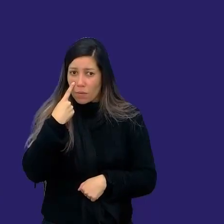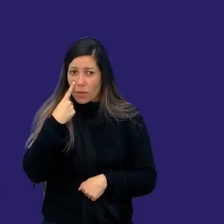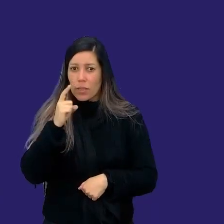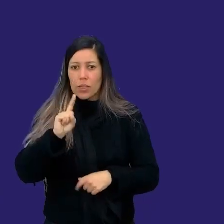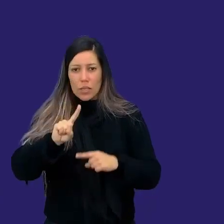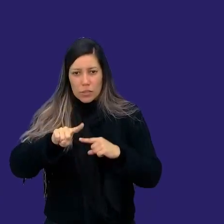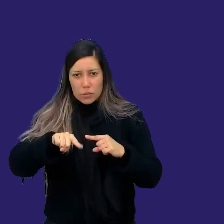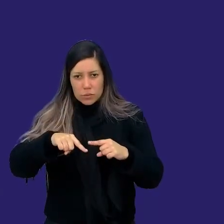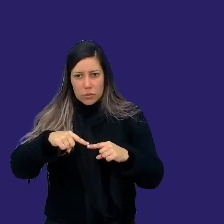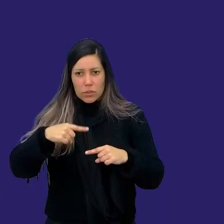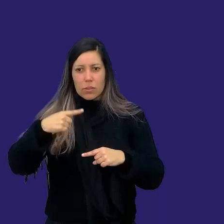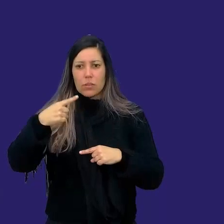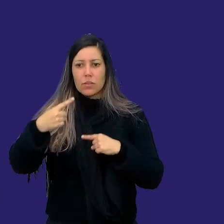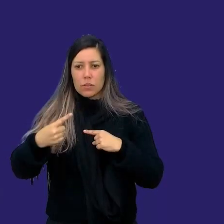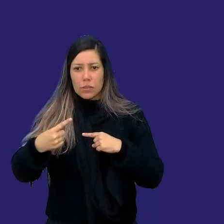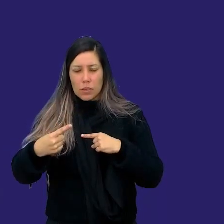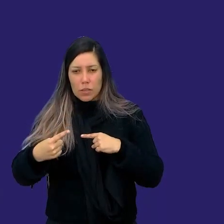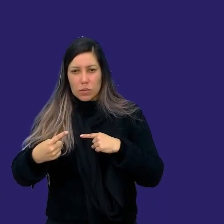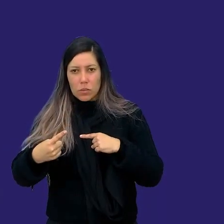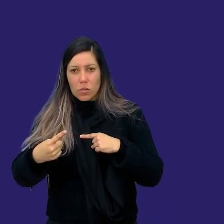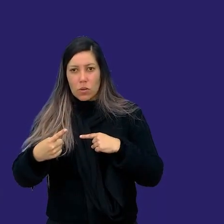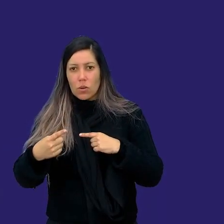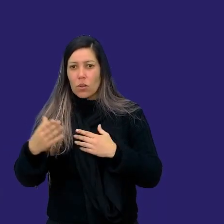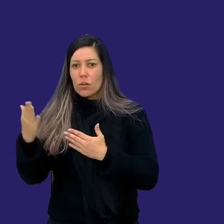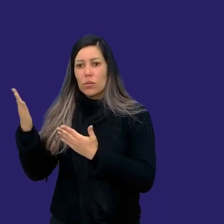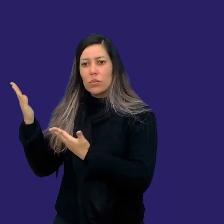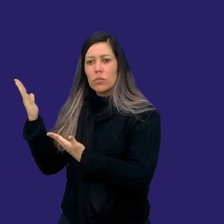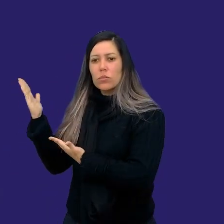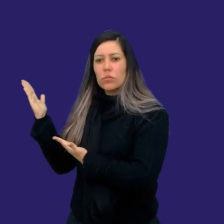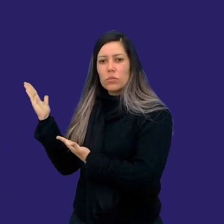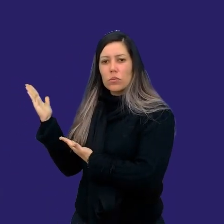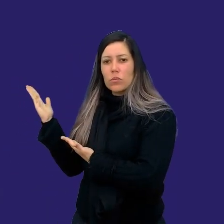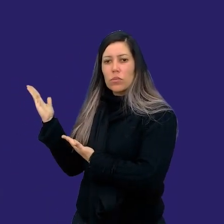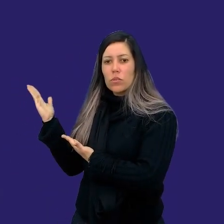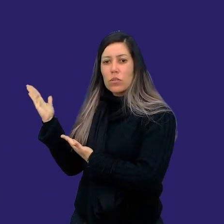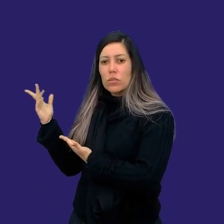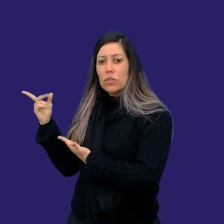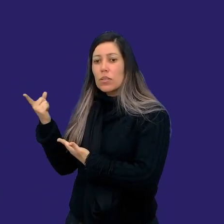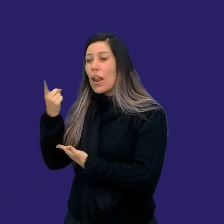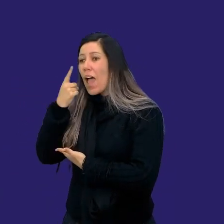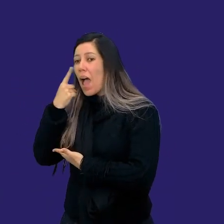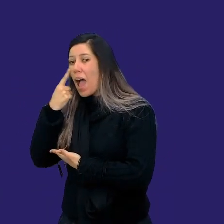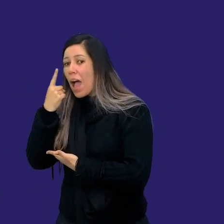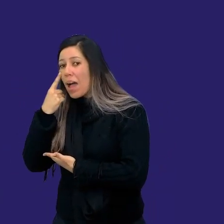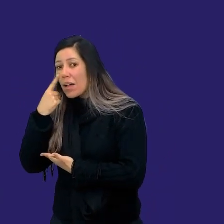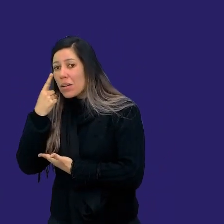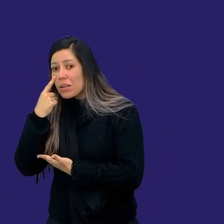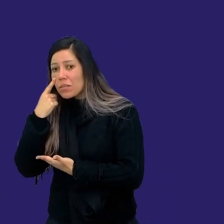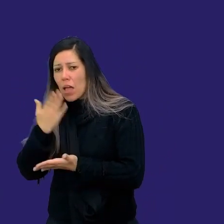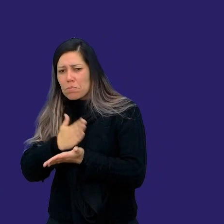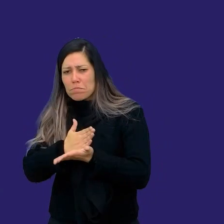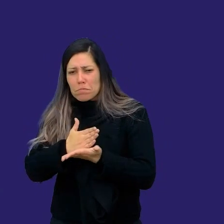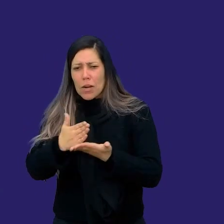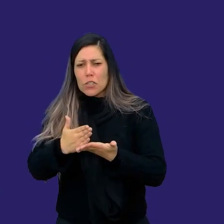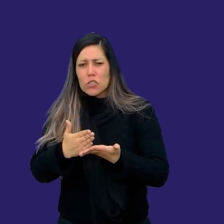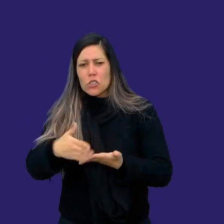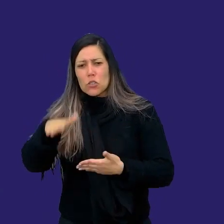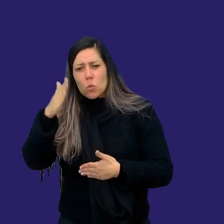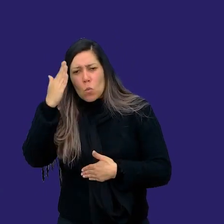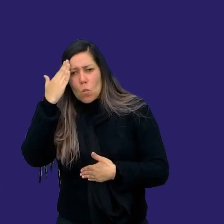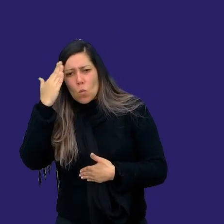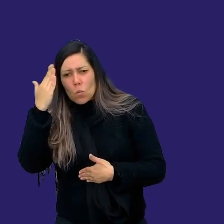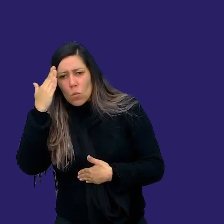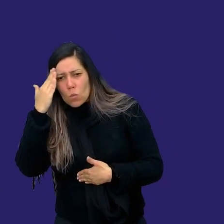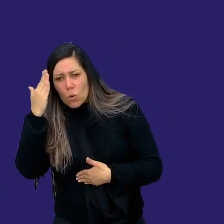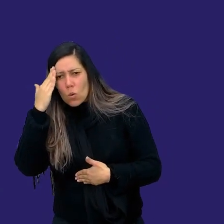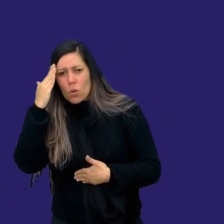sequência, nós vamos então para um segundo momento, que é identificar, a partir desse conhecimento do